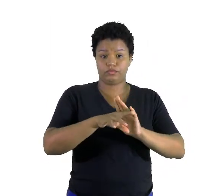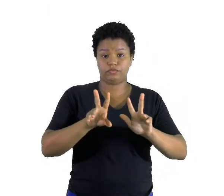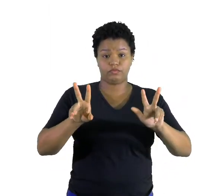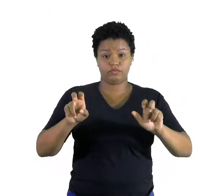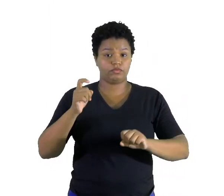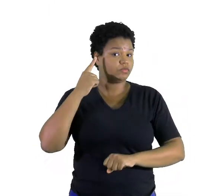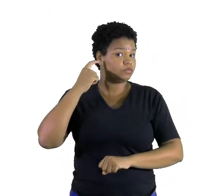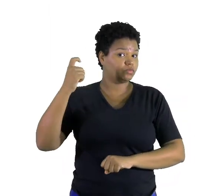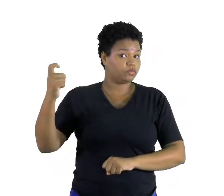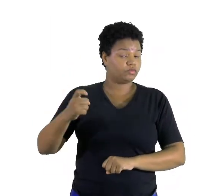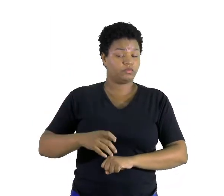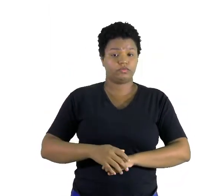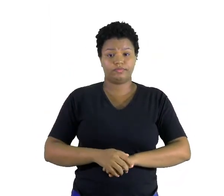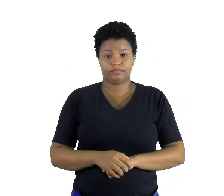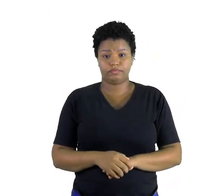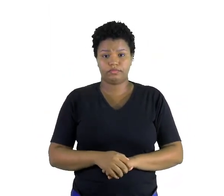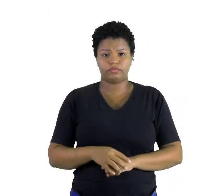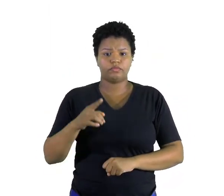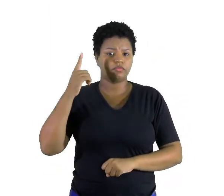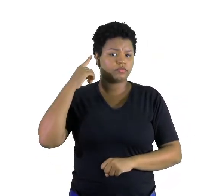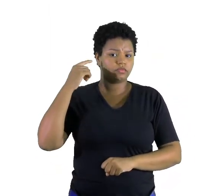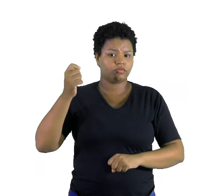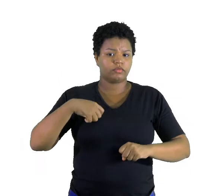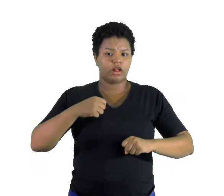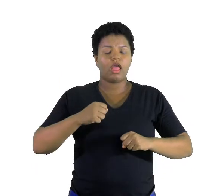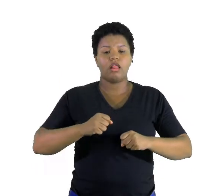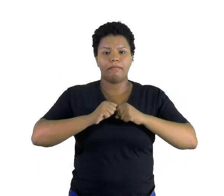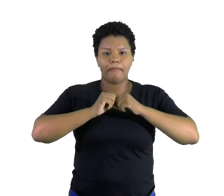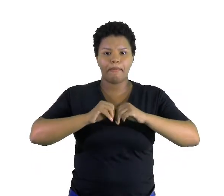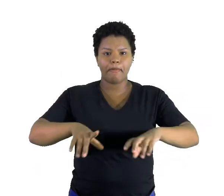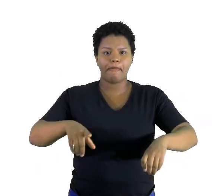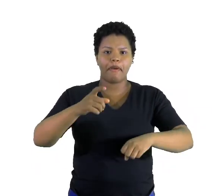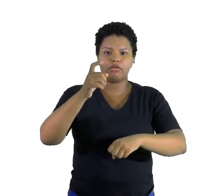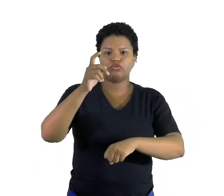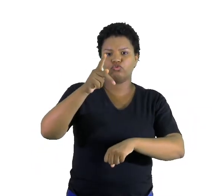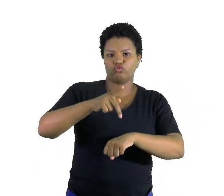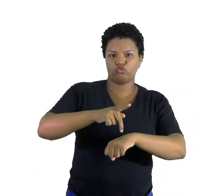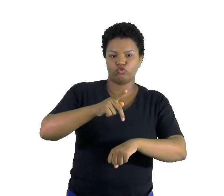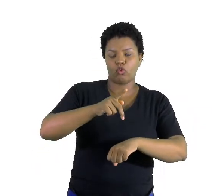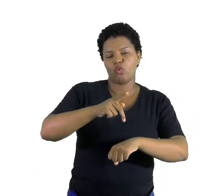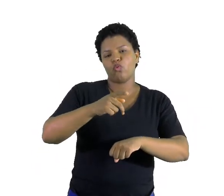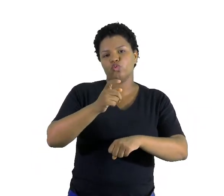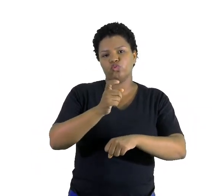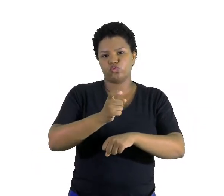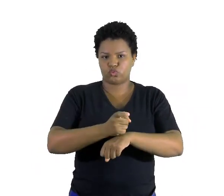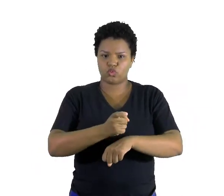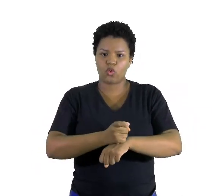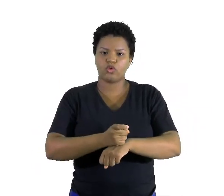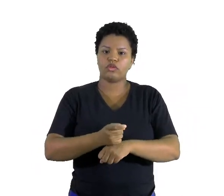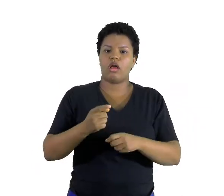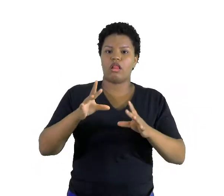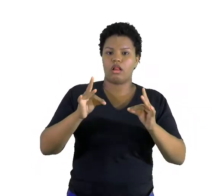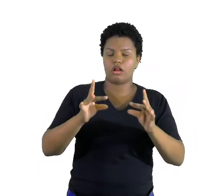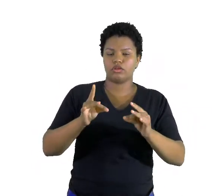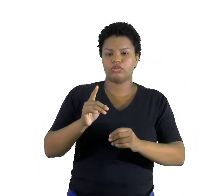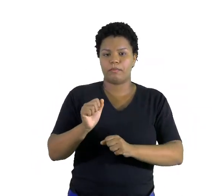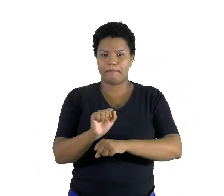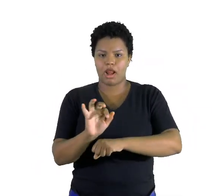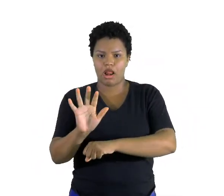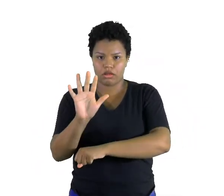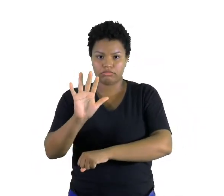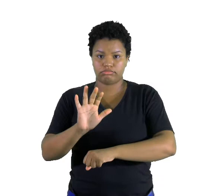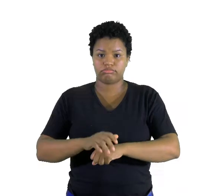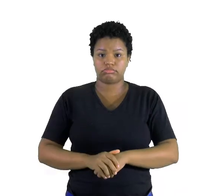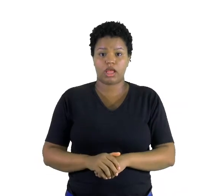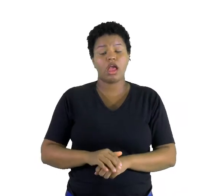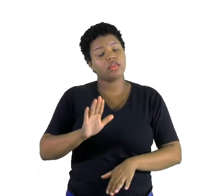O som, ele se propaga por meios sólidos, líquidos e gasosos. O valor da velocidade do som depende do meio do material em que